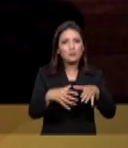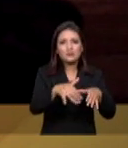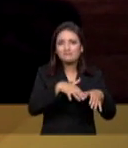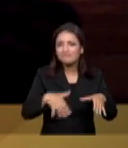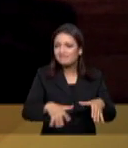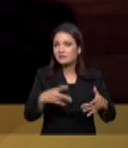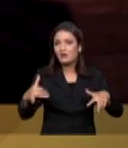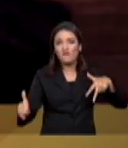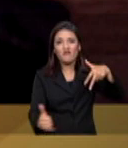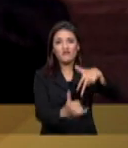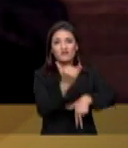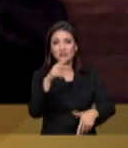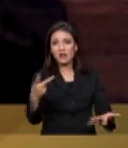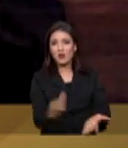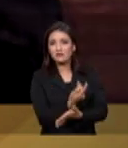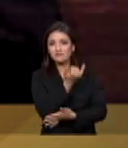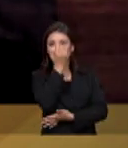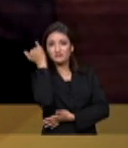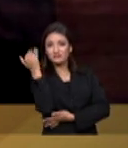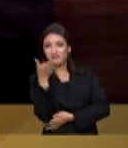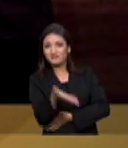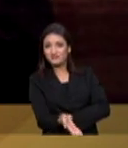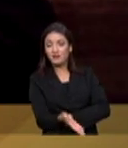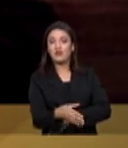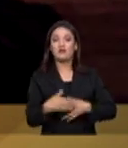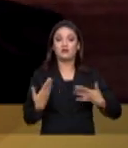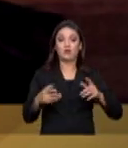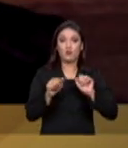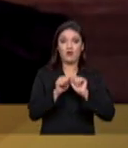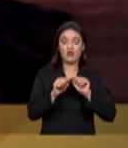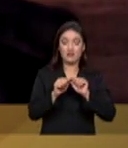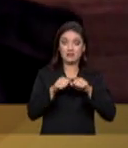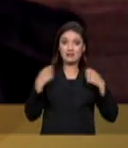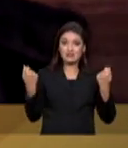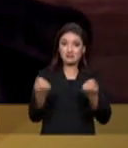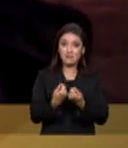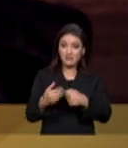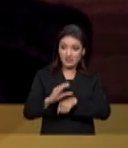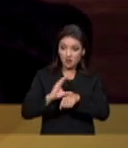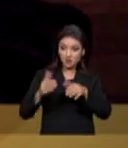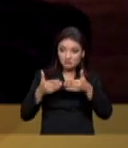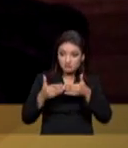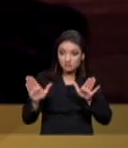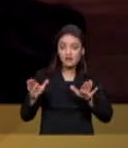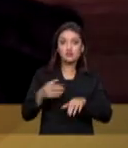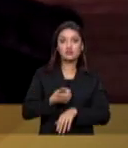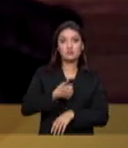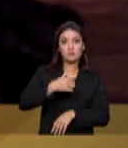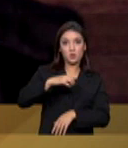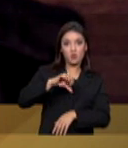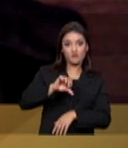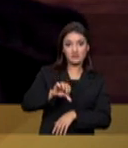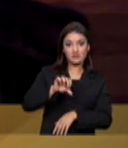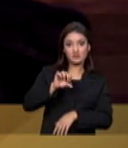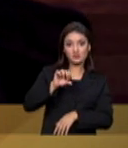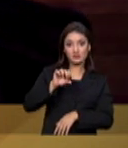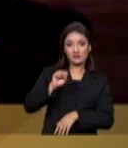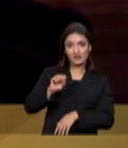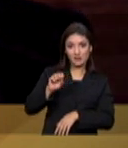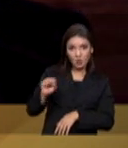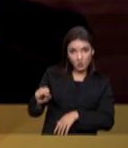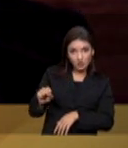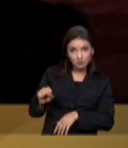foram vítima na Assembleia constituinte a constituição cidadã de